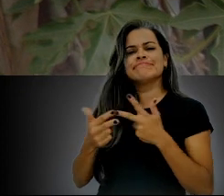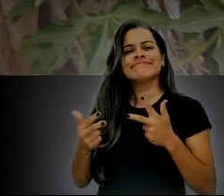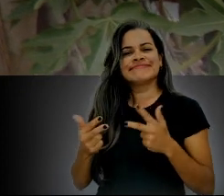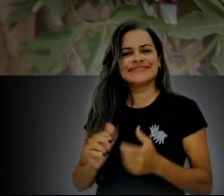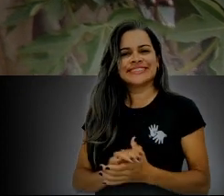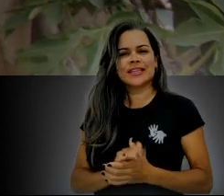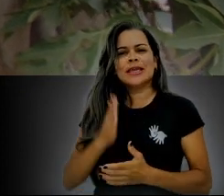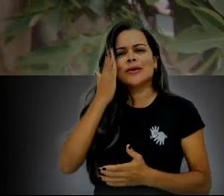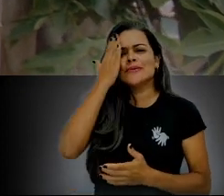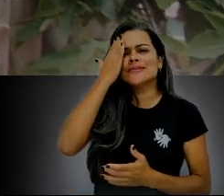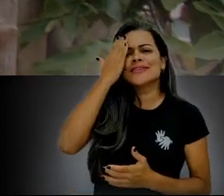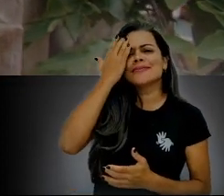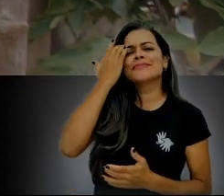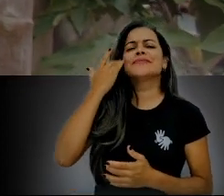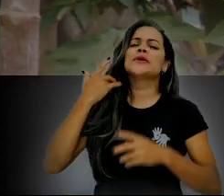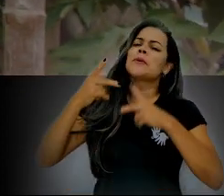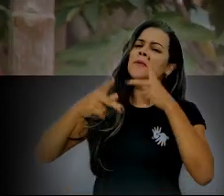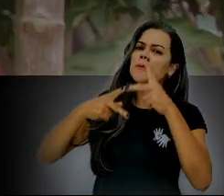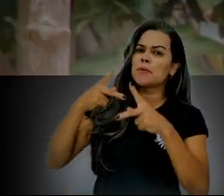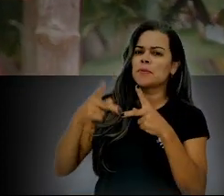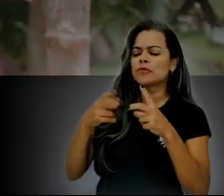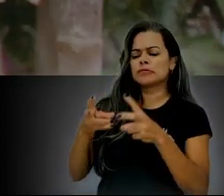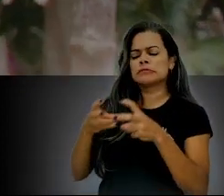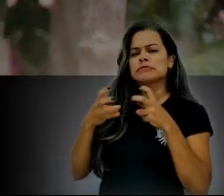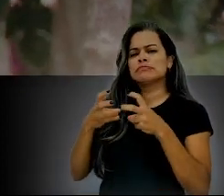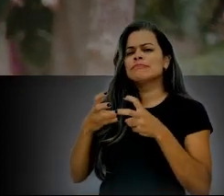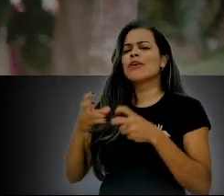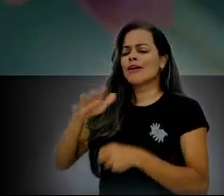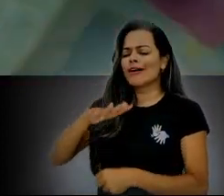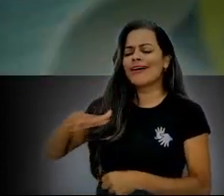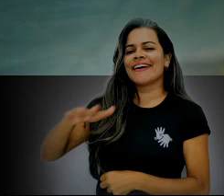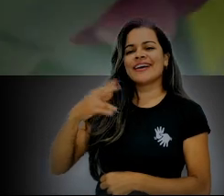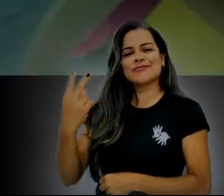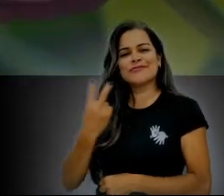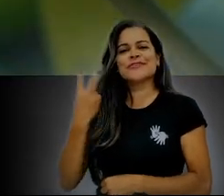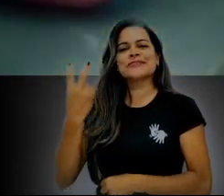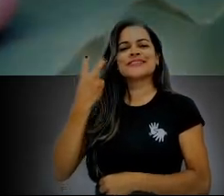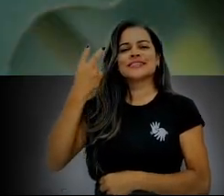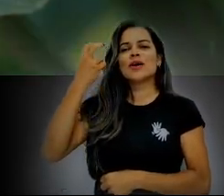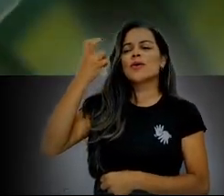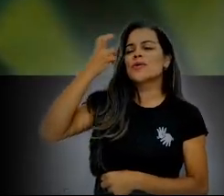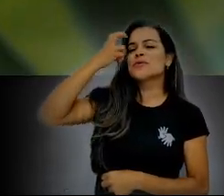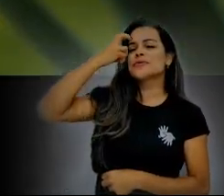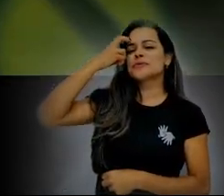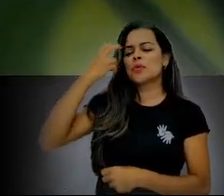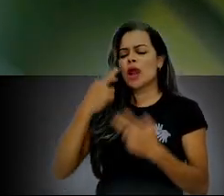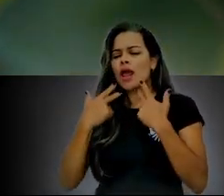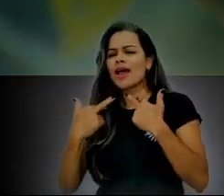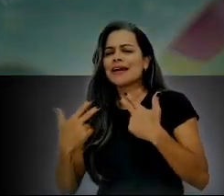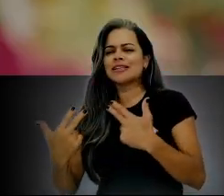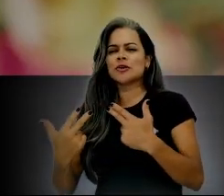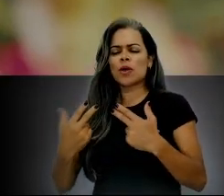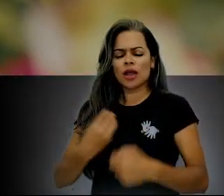é o saber de um povo que interpreta e valoriza seu território sua cultura suas linguagens